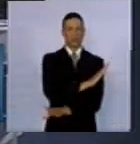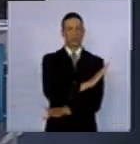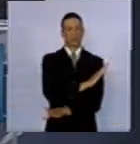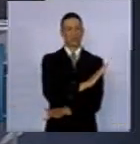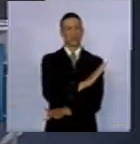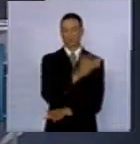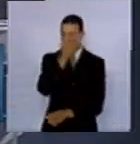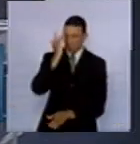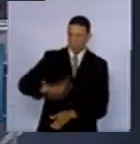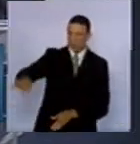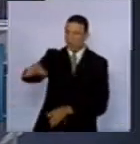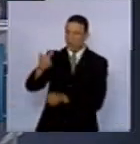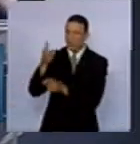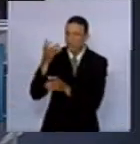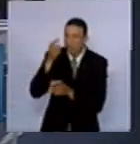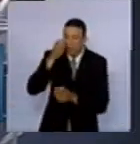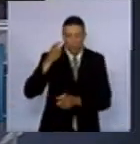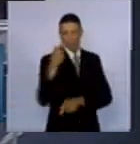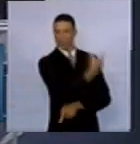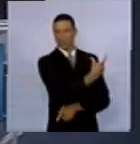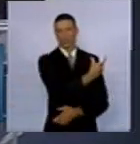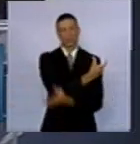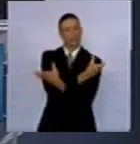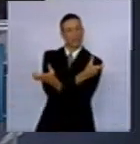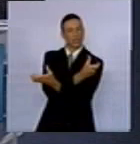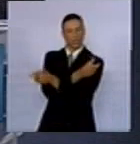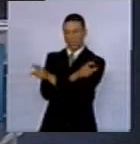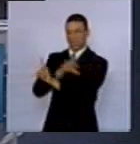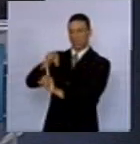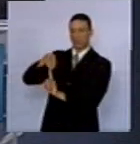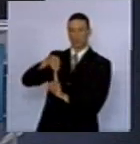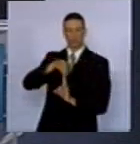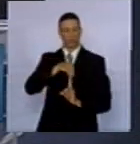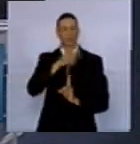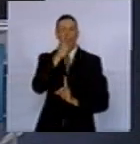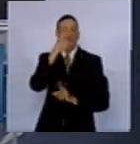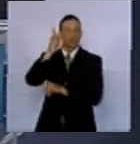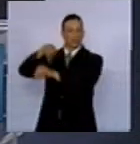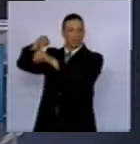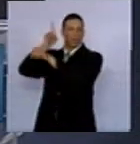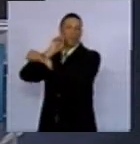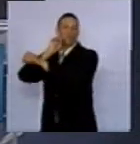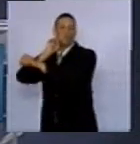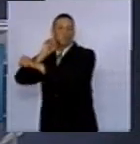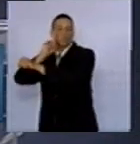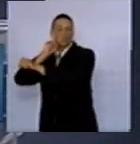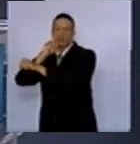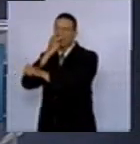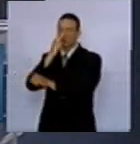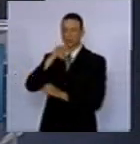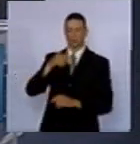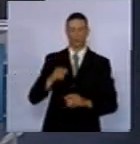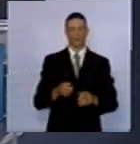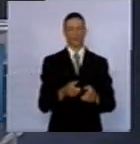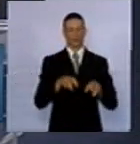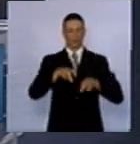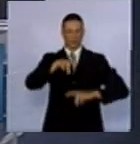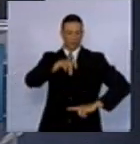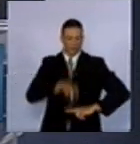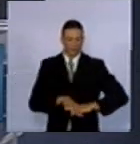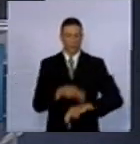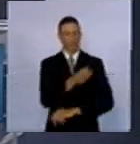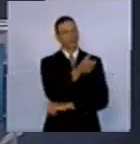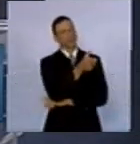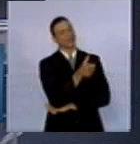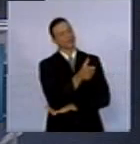para o interesse do usuário o usuário aquele usuário PA que os americanos gostam de chamar de Count aquele que fica sentado no sofá